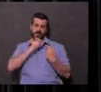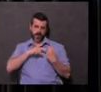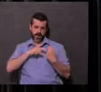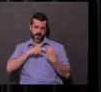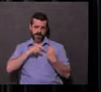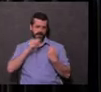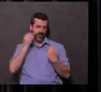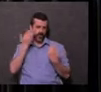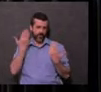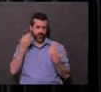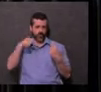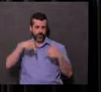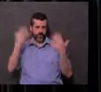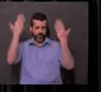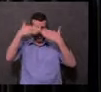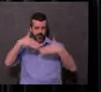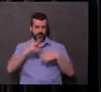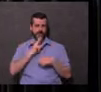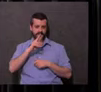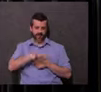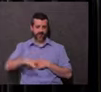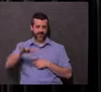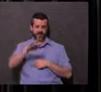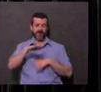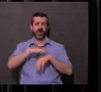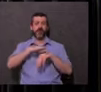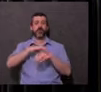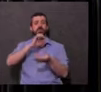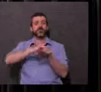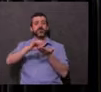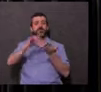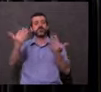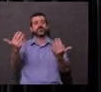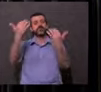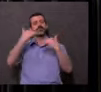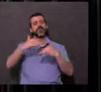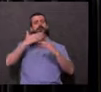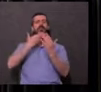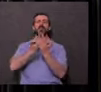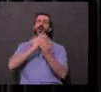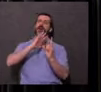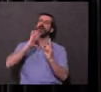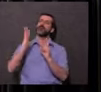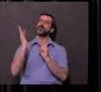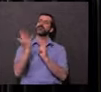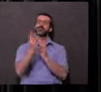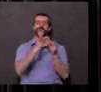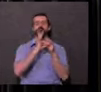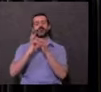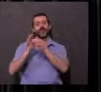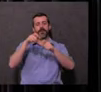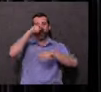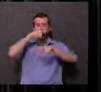de Fátima, porque a peregrinação a este santuário favorece uma envolvência profundamente humana e